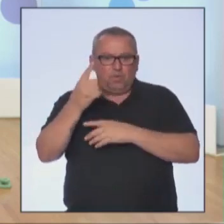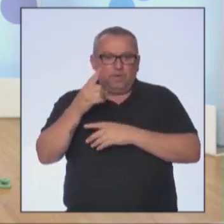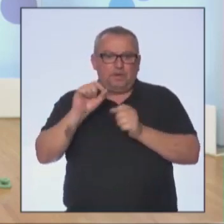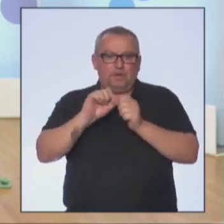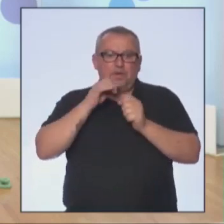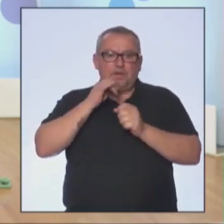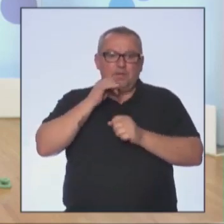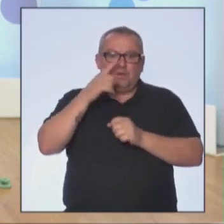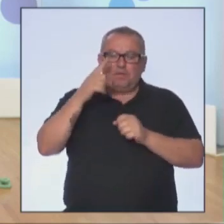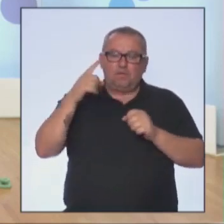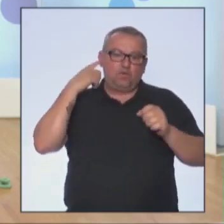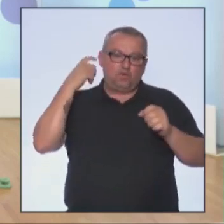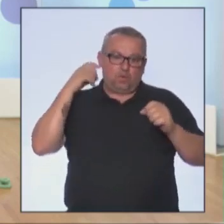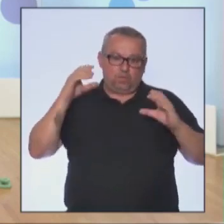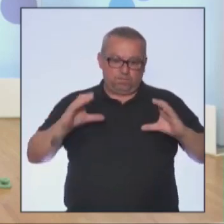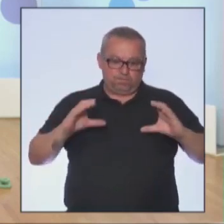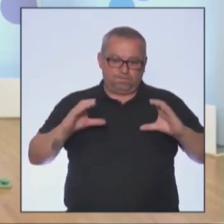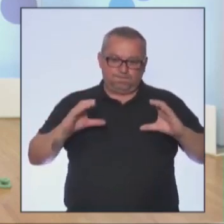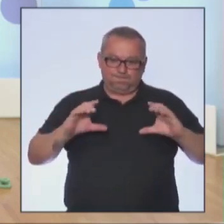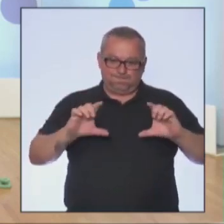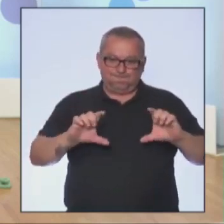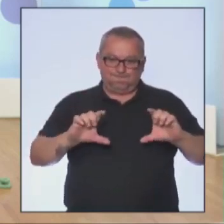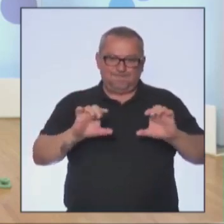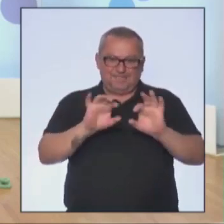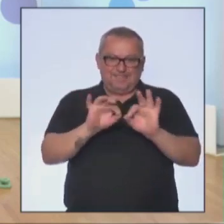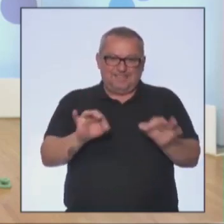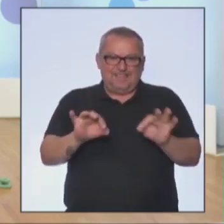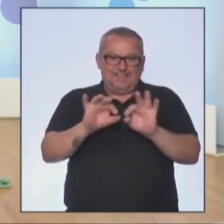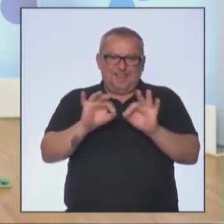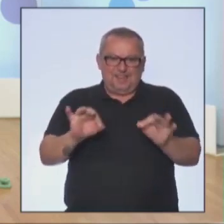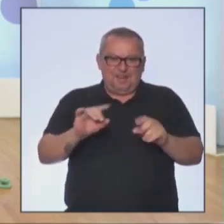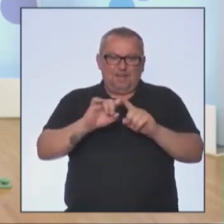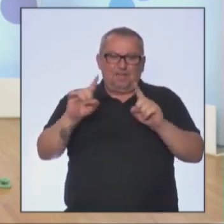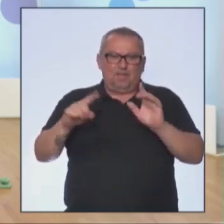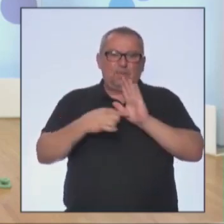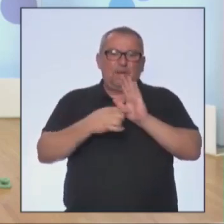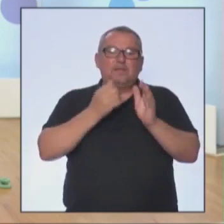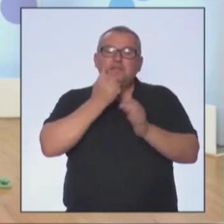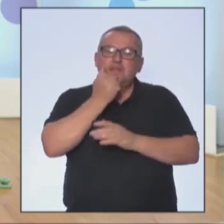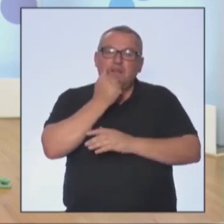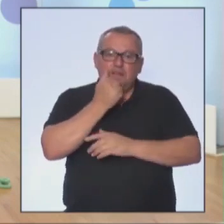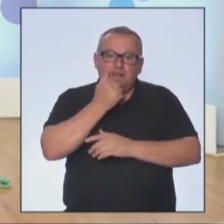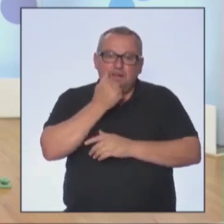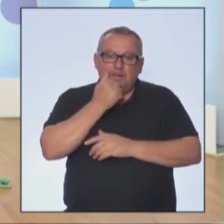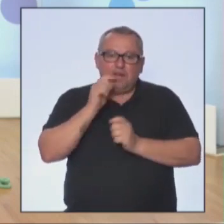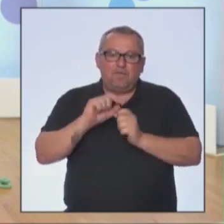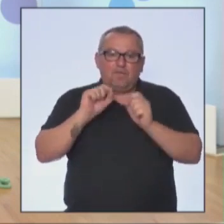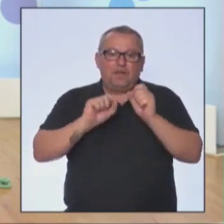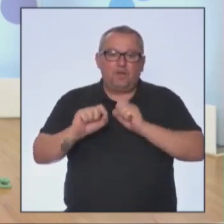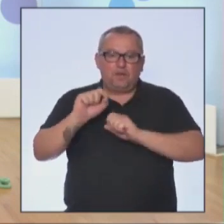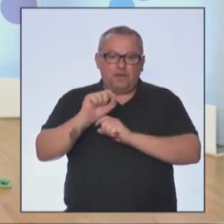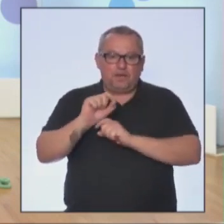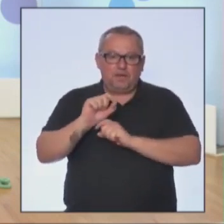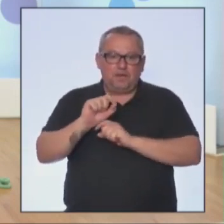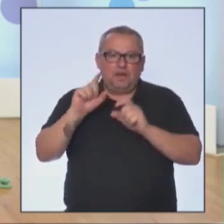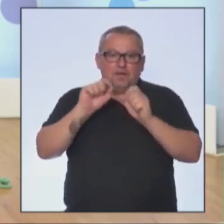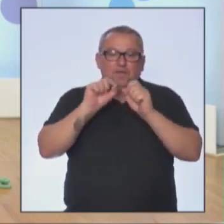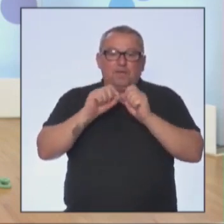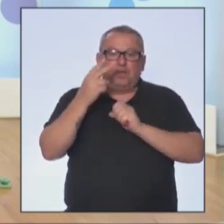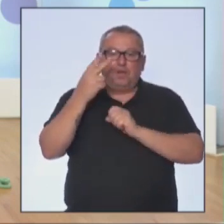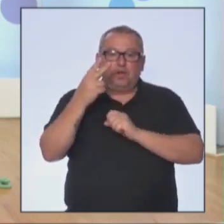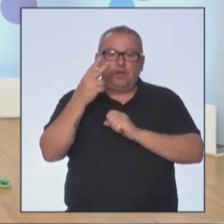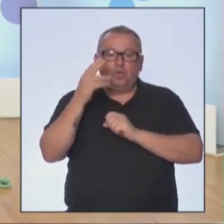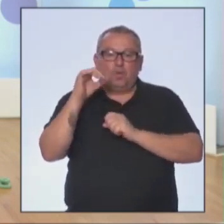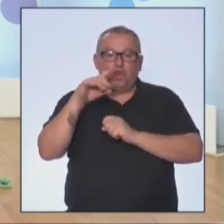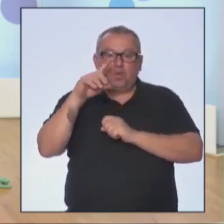tenho duas caixinhas de som, bem simples. É bem simples fazer ciência. Agora, o que eu vou fazer então? Eu vou emitir duas ondas com a